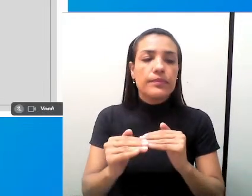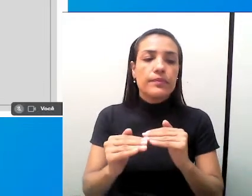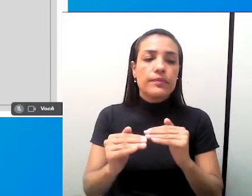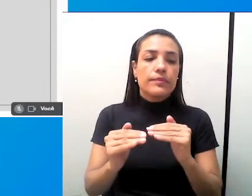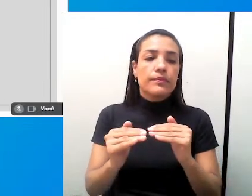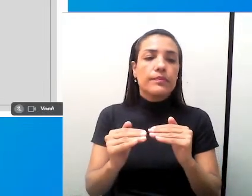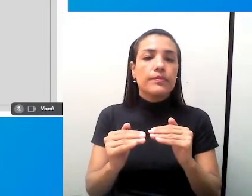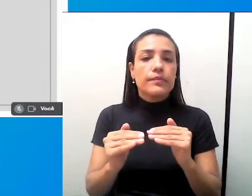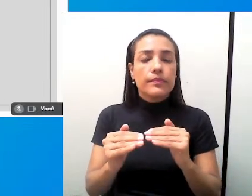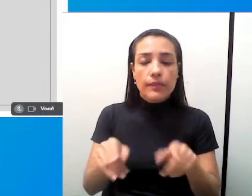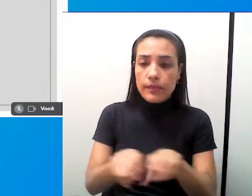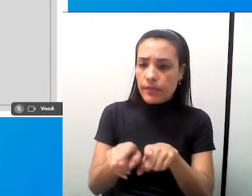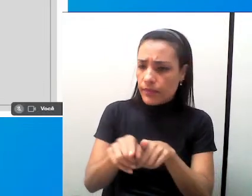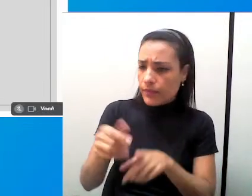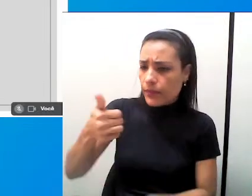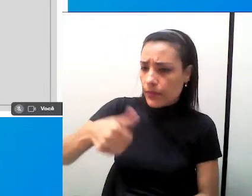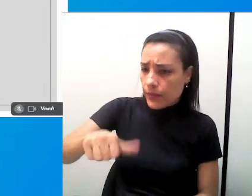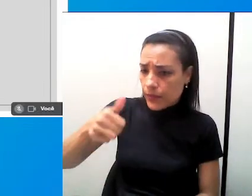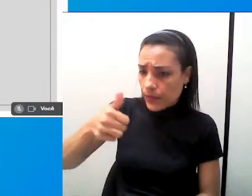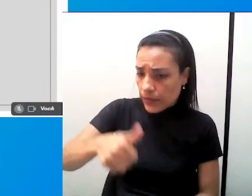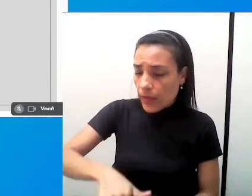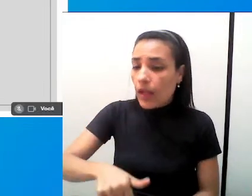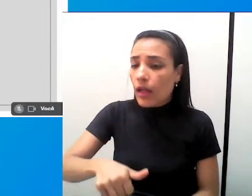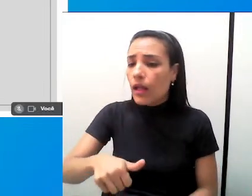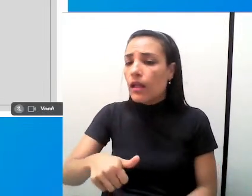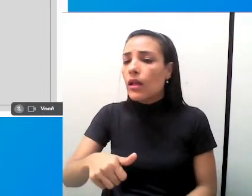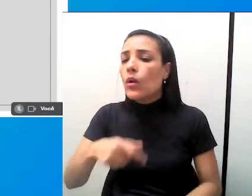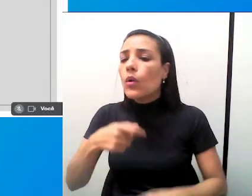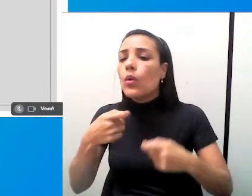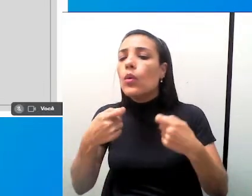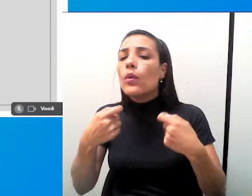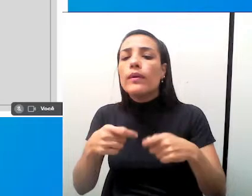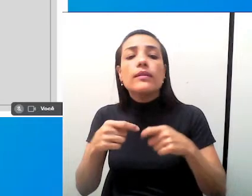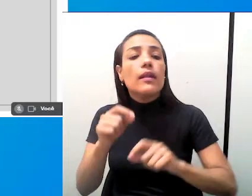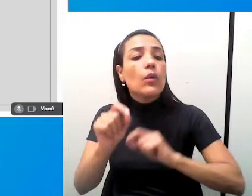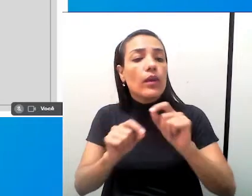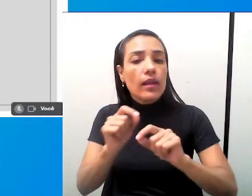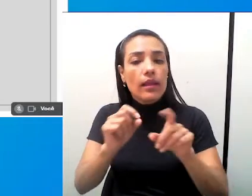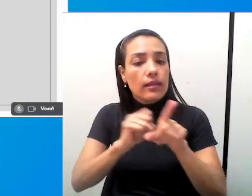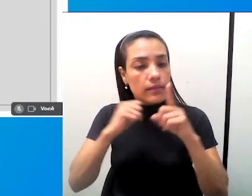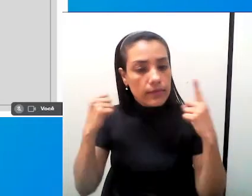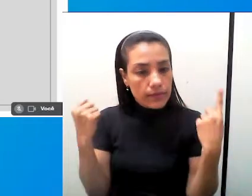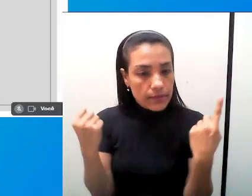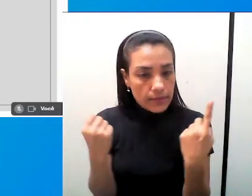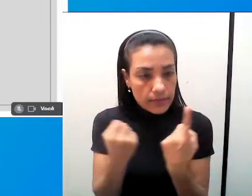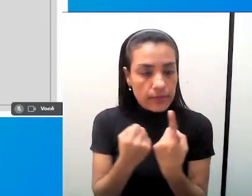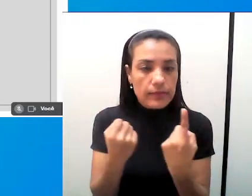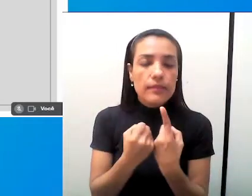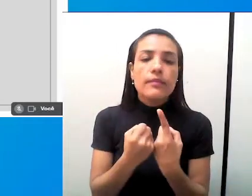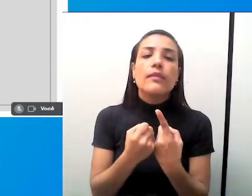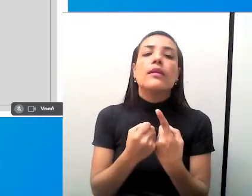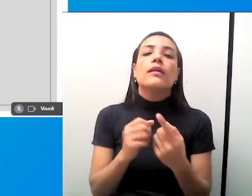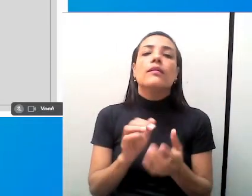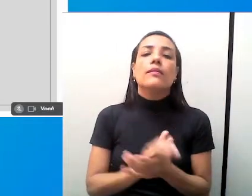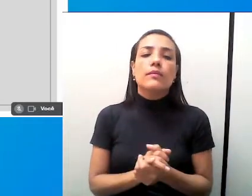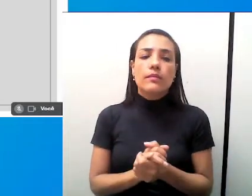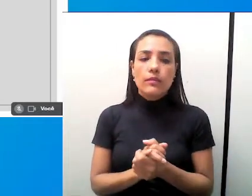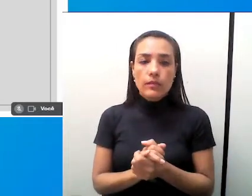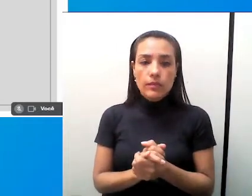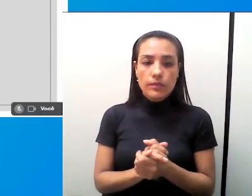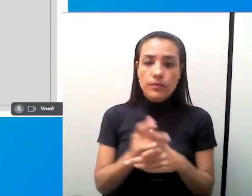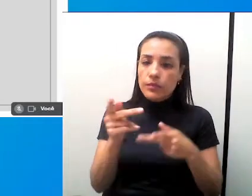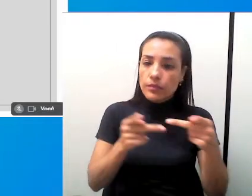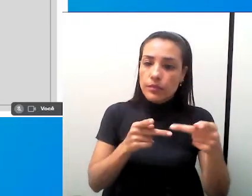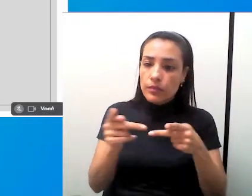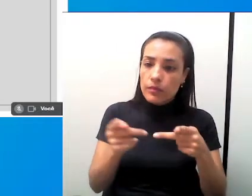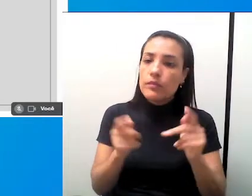de análise de demanda da sociedade, alinhados, né, às diretrizes, os projetos que poderiam